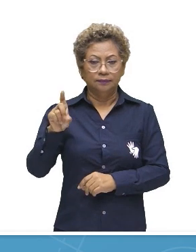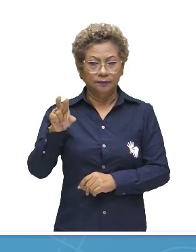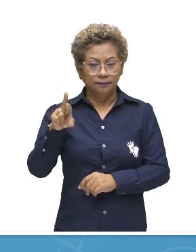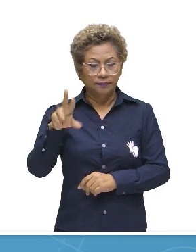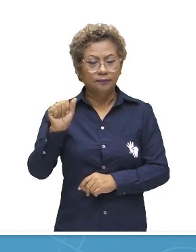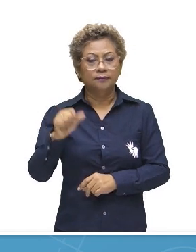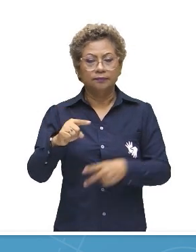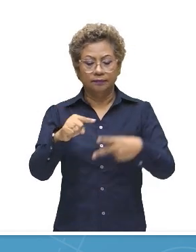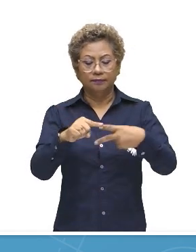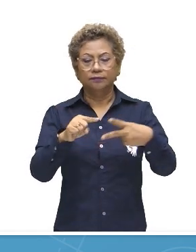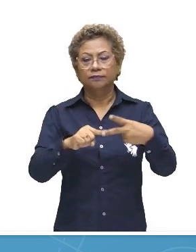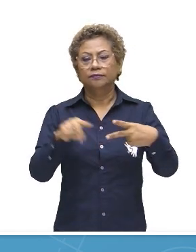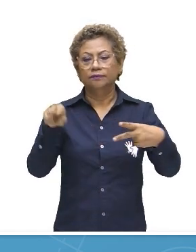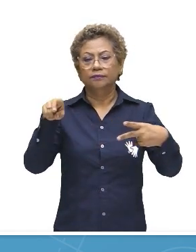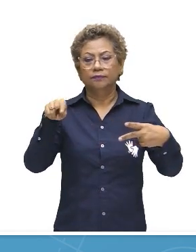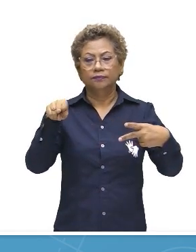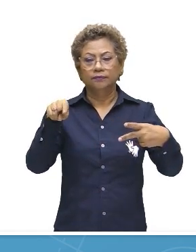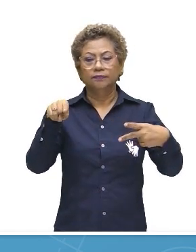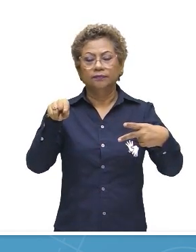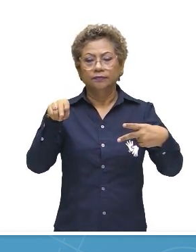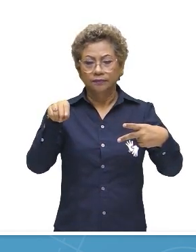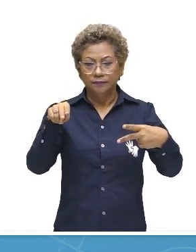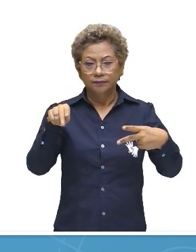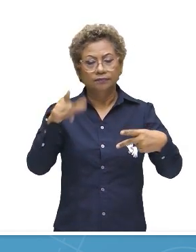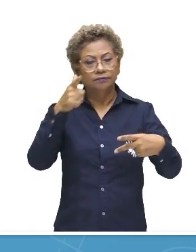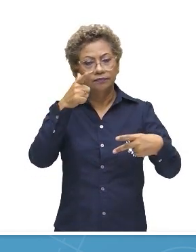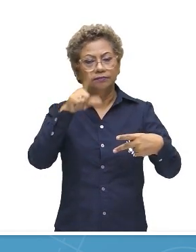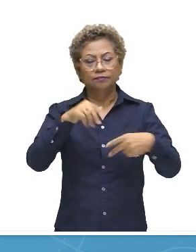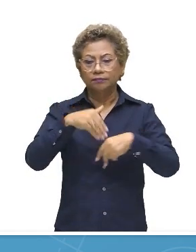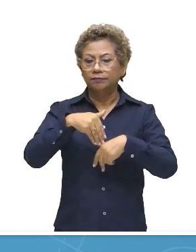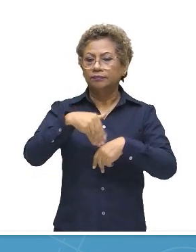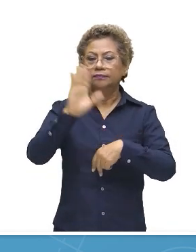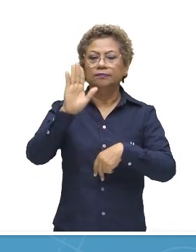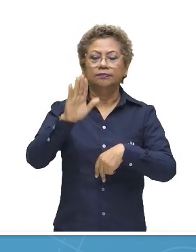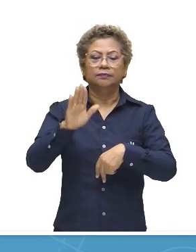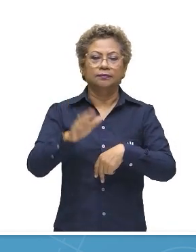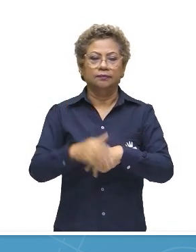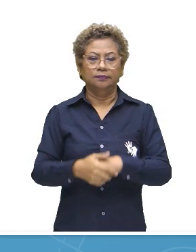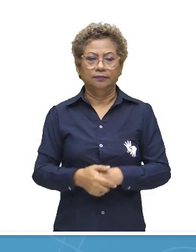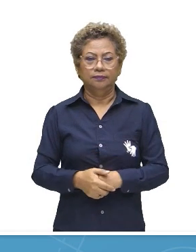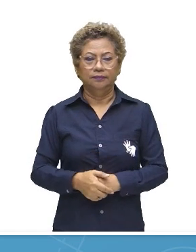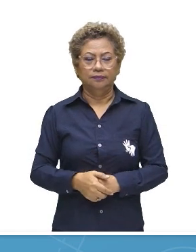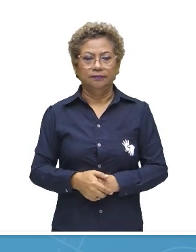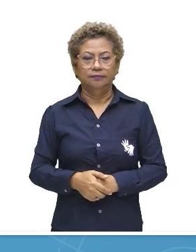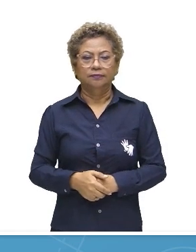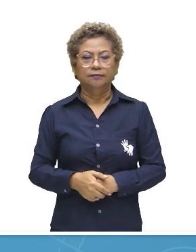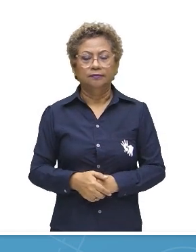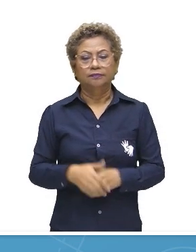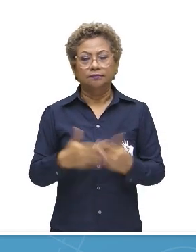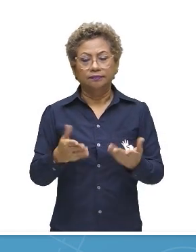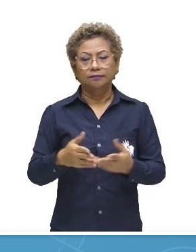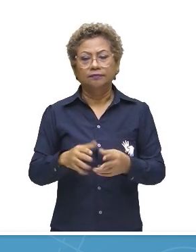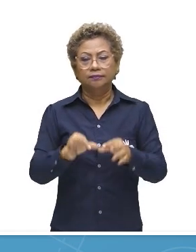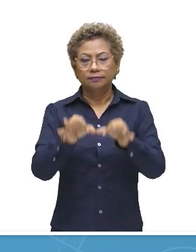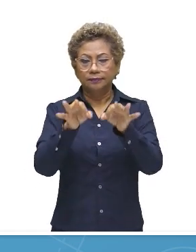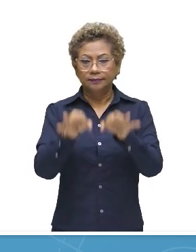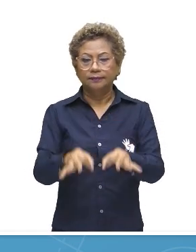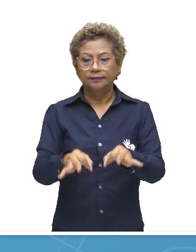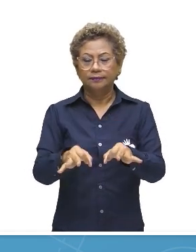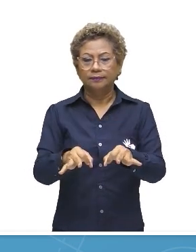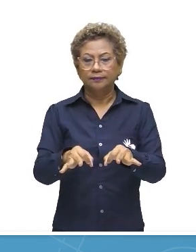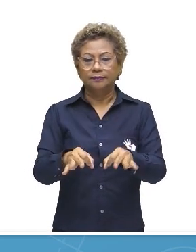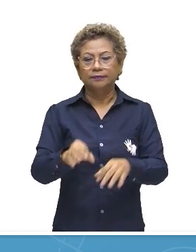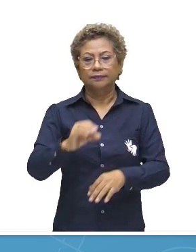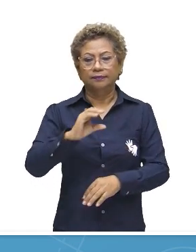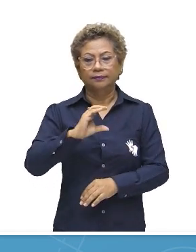12 sobre 20 é a mesma coisa que 3/5, tá? Então, os dois receberam a mesma quantia.